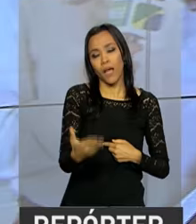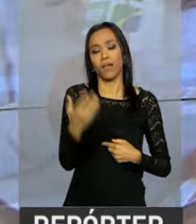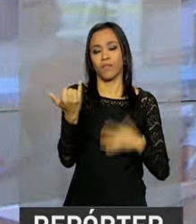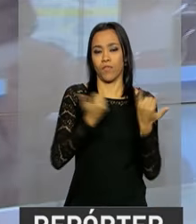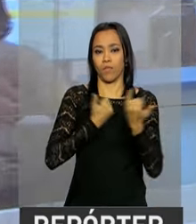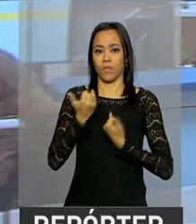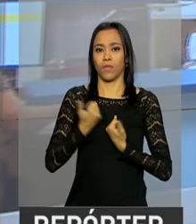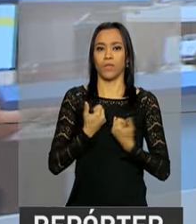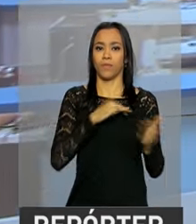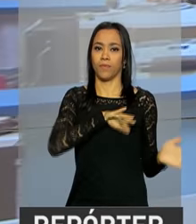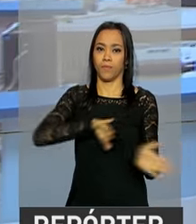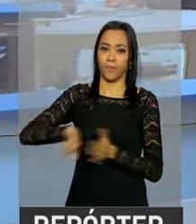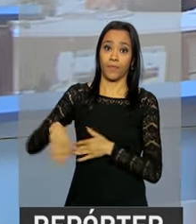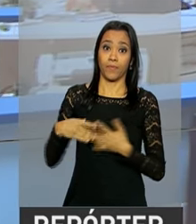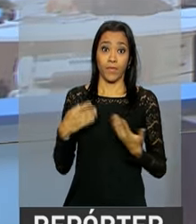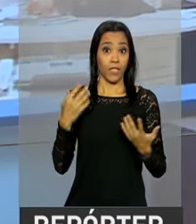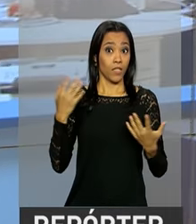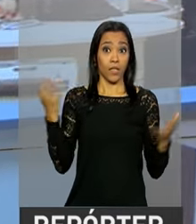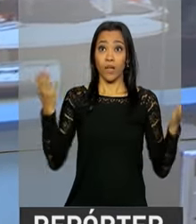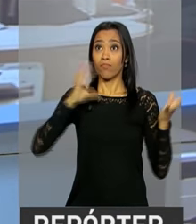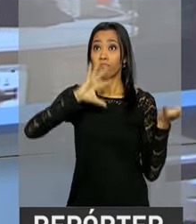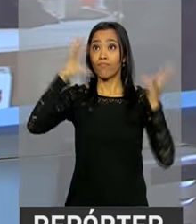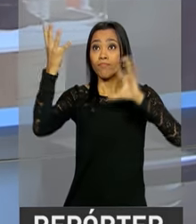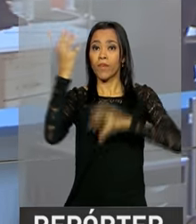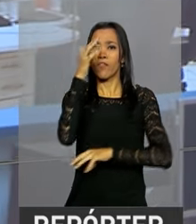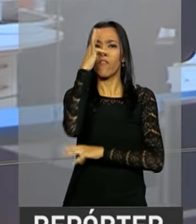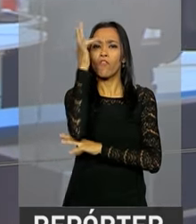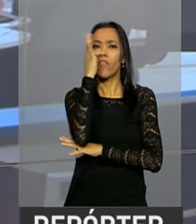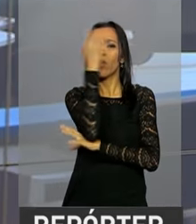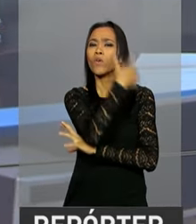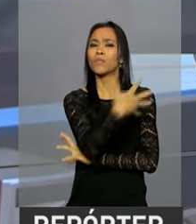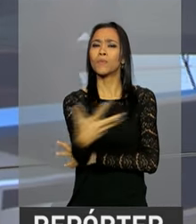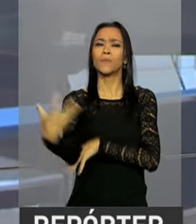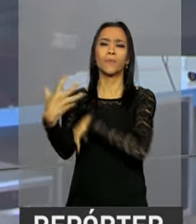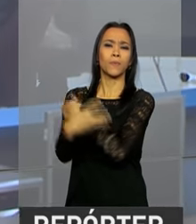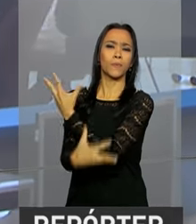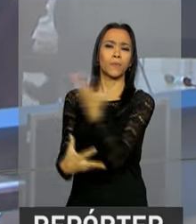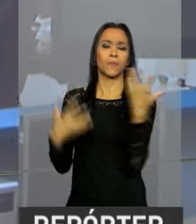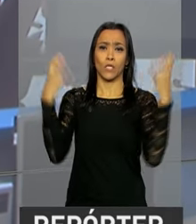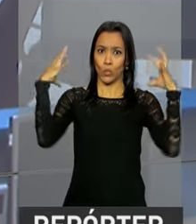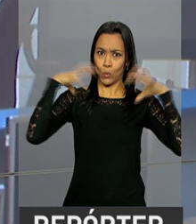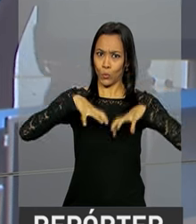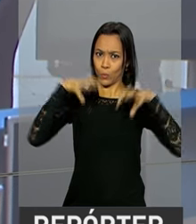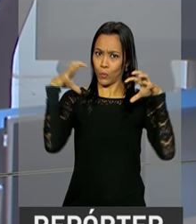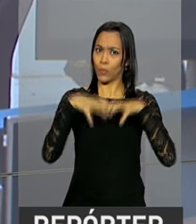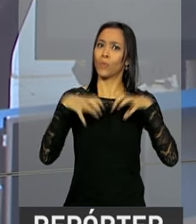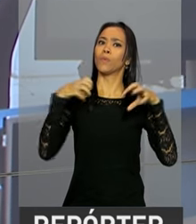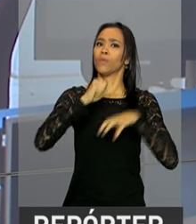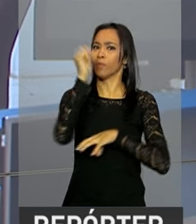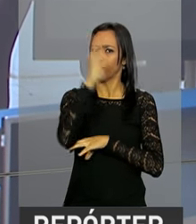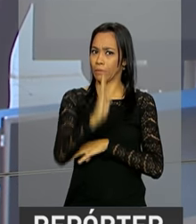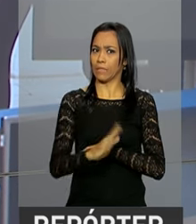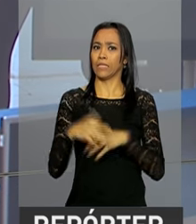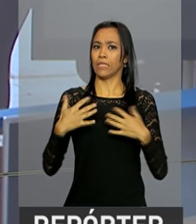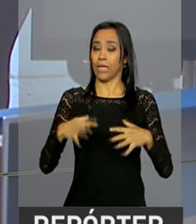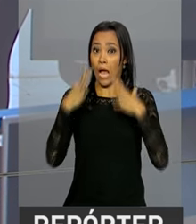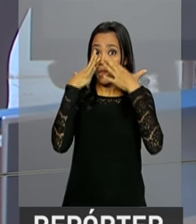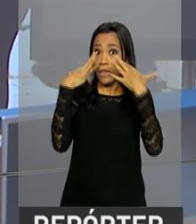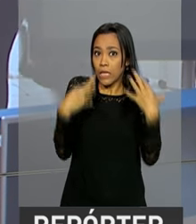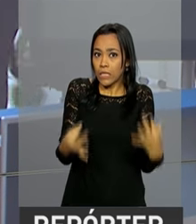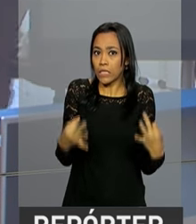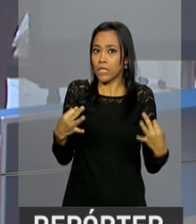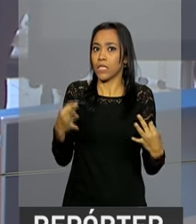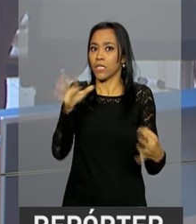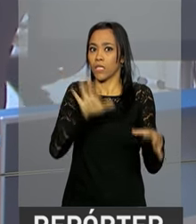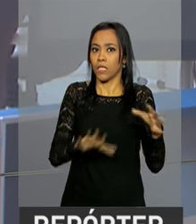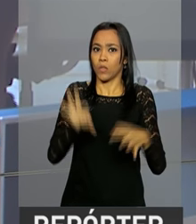informações. Chegou a primavera e com ela a temporada de chuvas em várias regiões do país. Por isso é preciso voltar a atenção aos possíveis